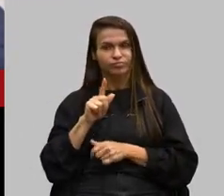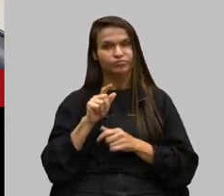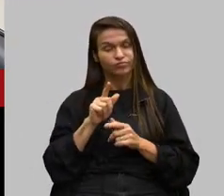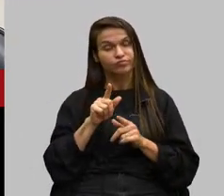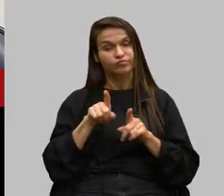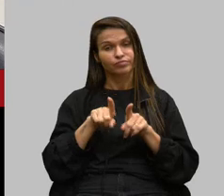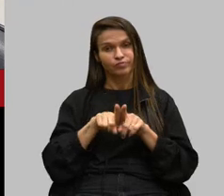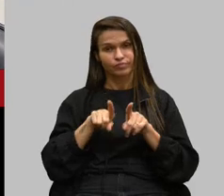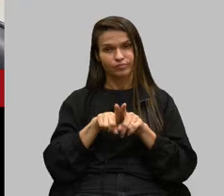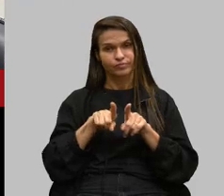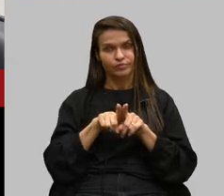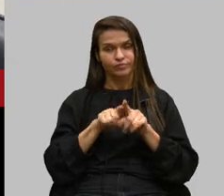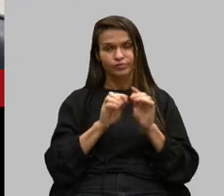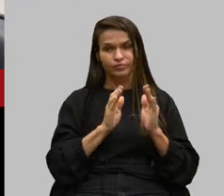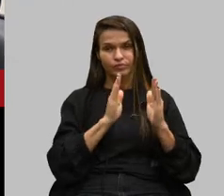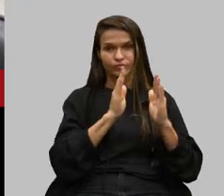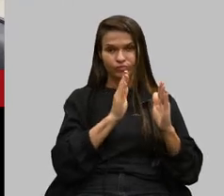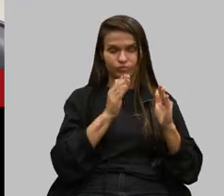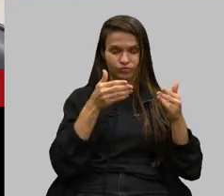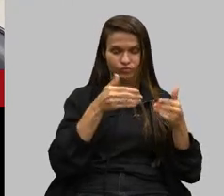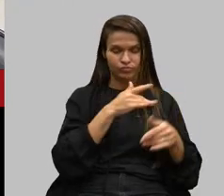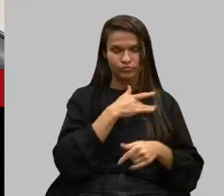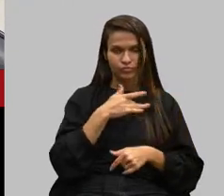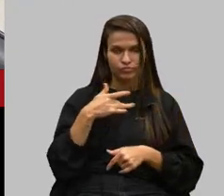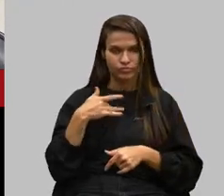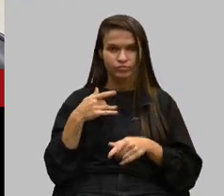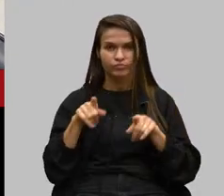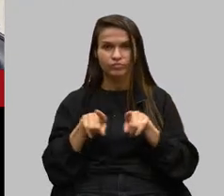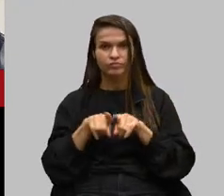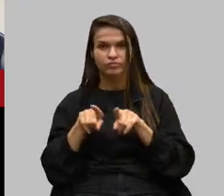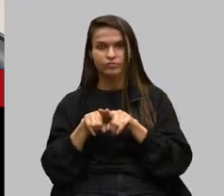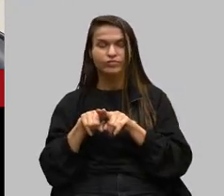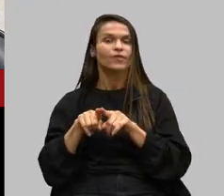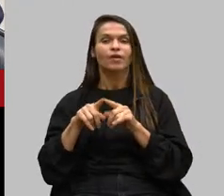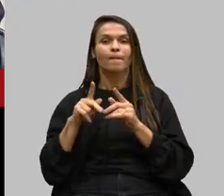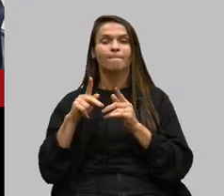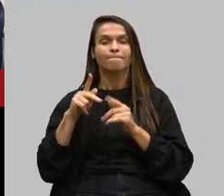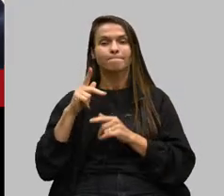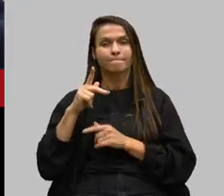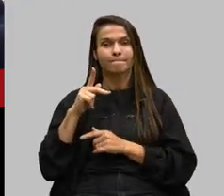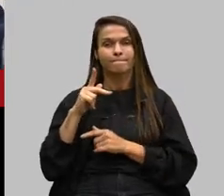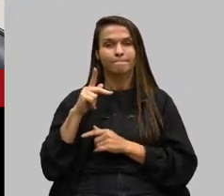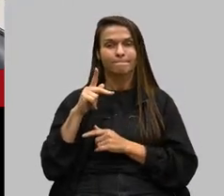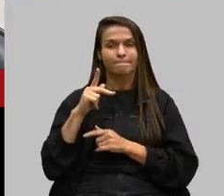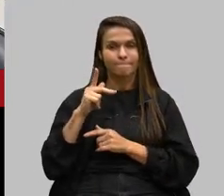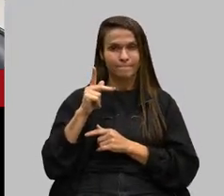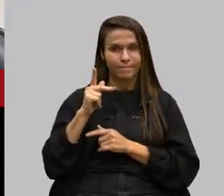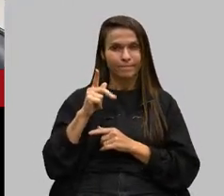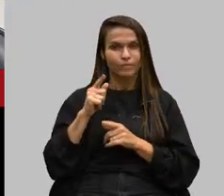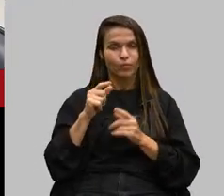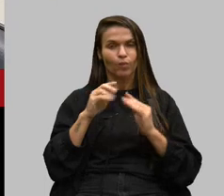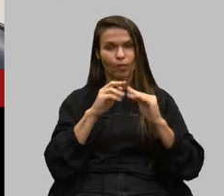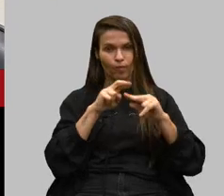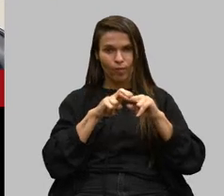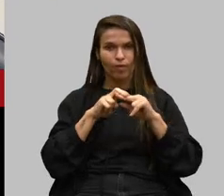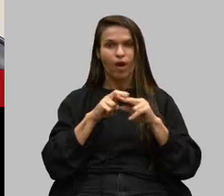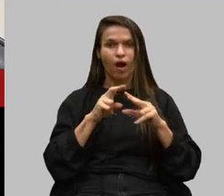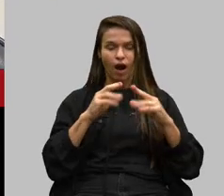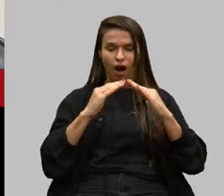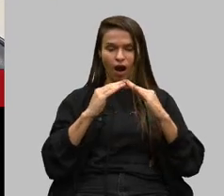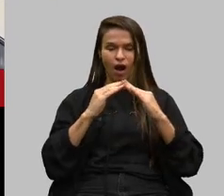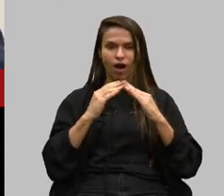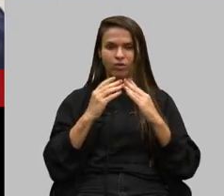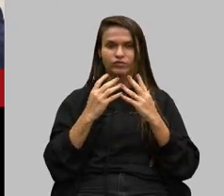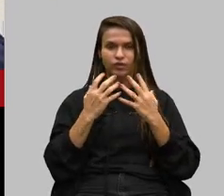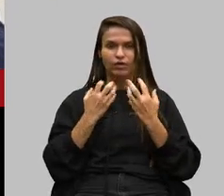que uma parte para parte saúde outra parte para a parte previdência por quê Porque quando esses Imóveis foram adquiridos Eles foram adquiridos com